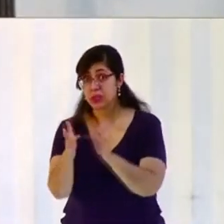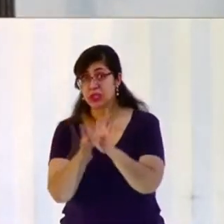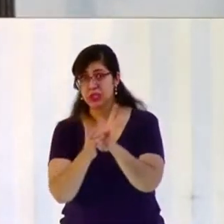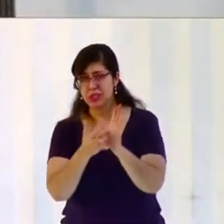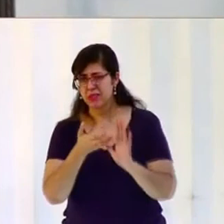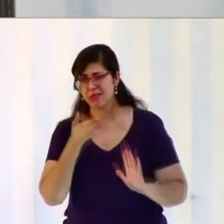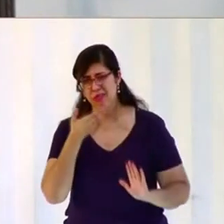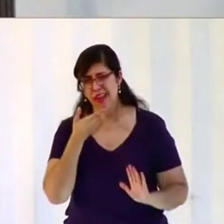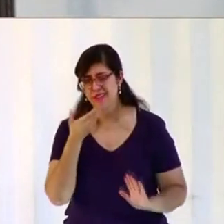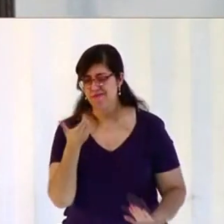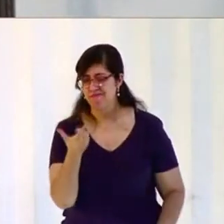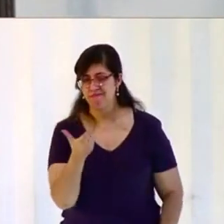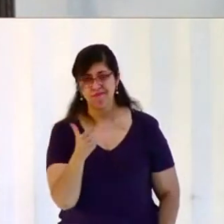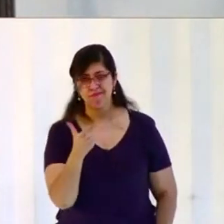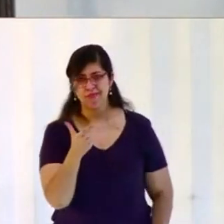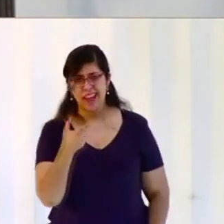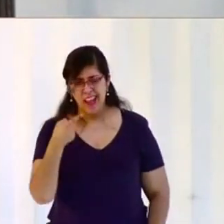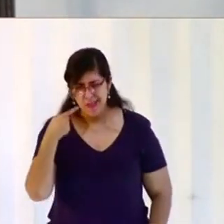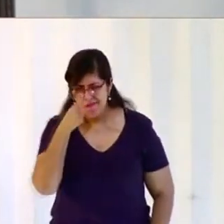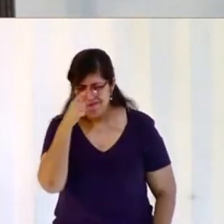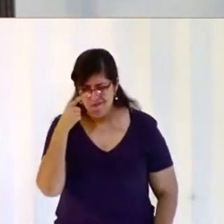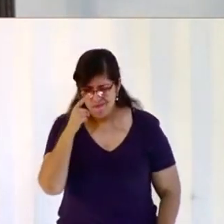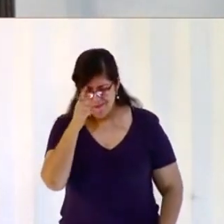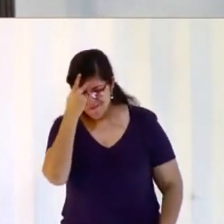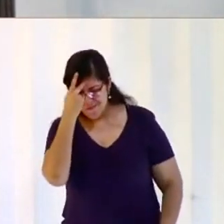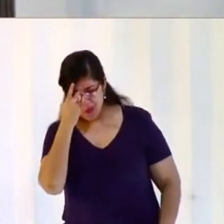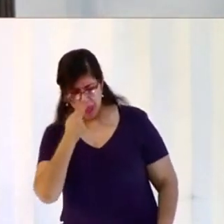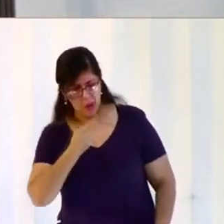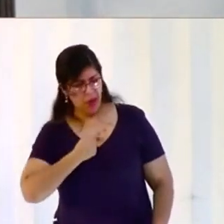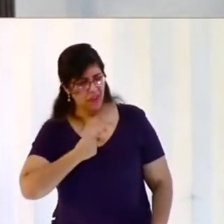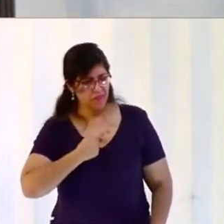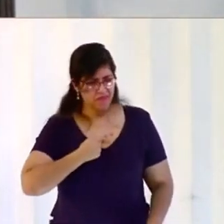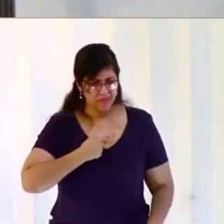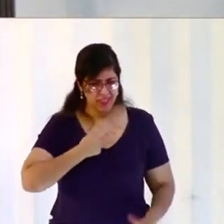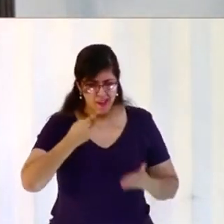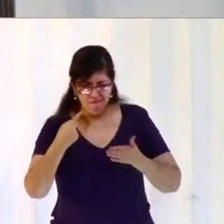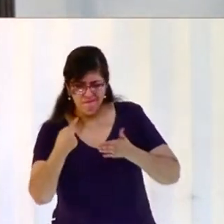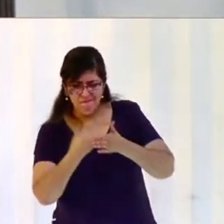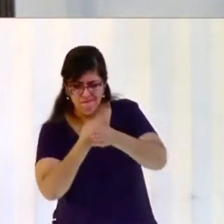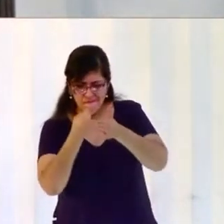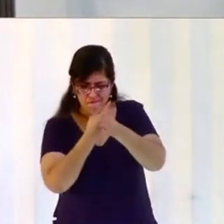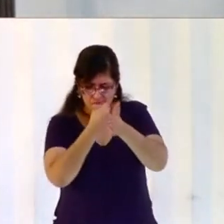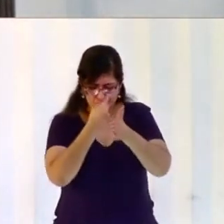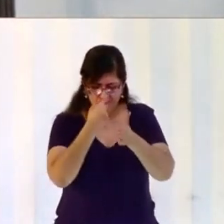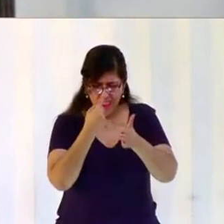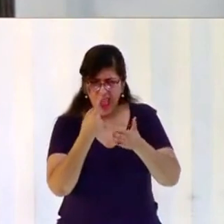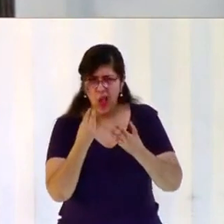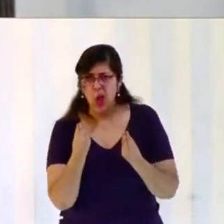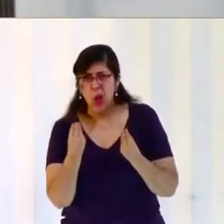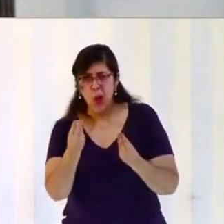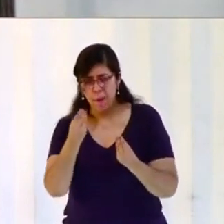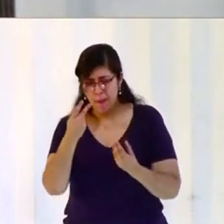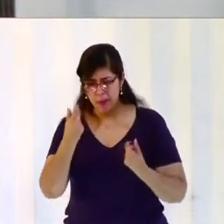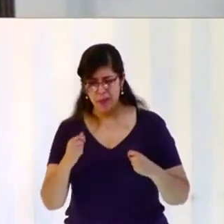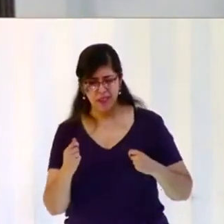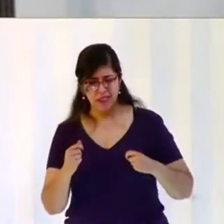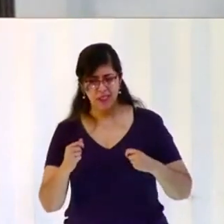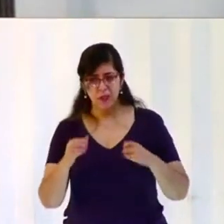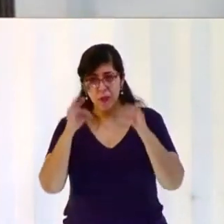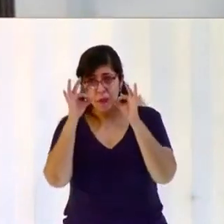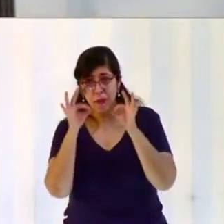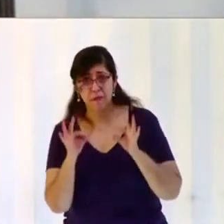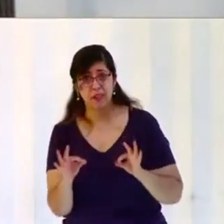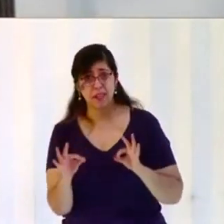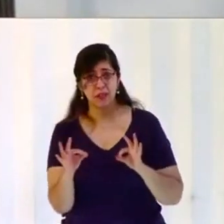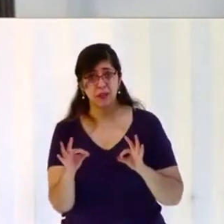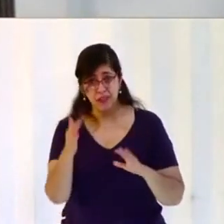é um autodestronamento, estar com Jesus é uma consciência que melhor é estar com Ele no seu governo, no seu domínio, do que no